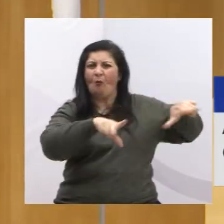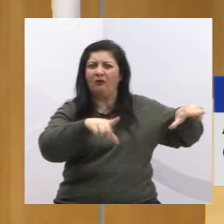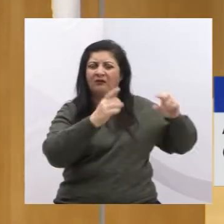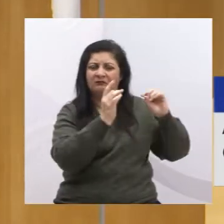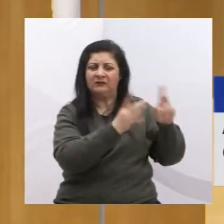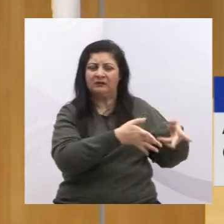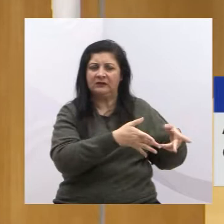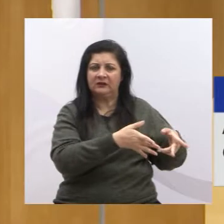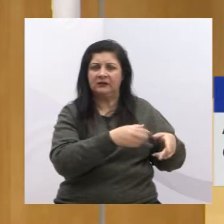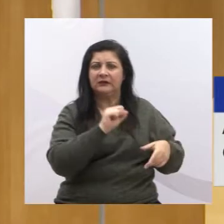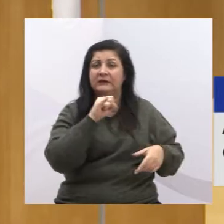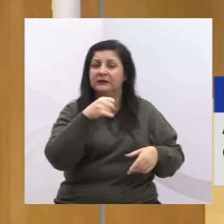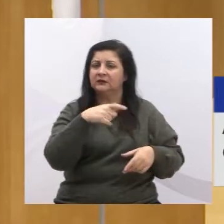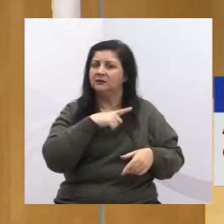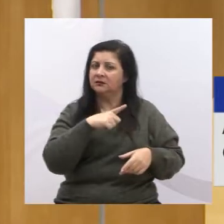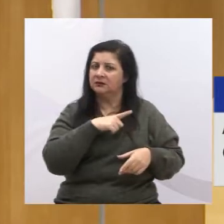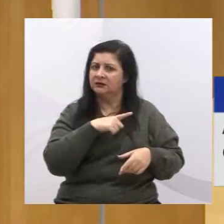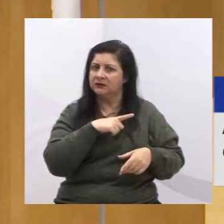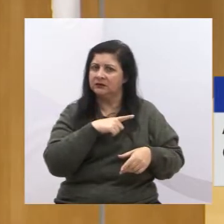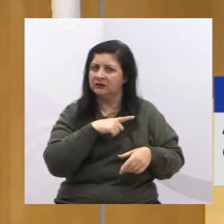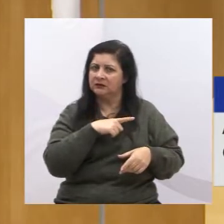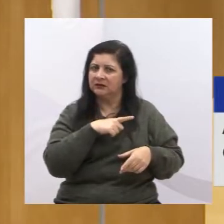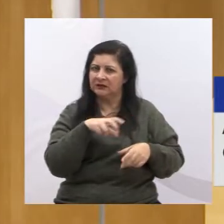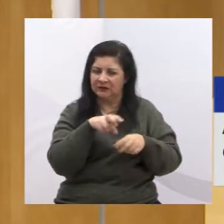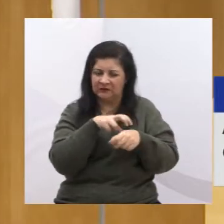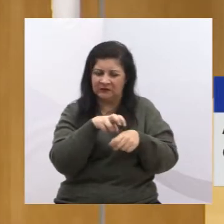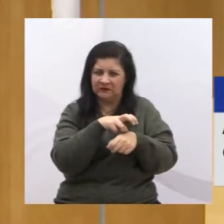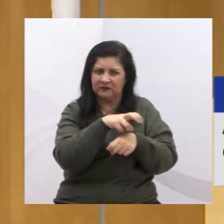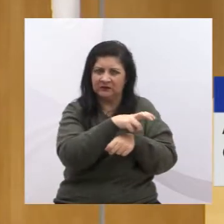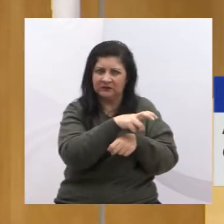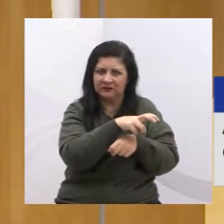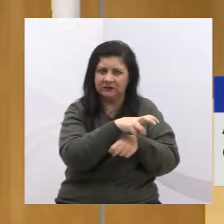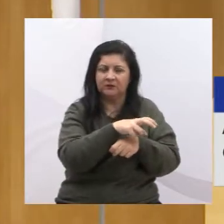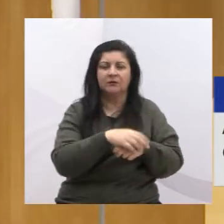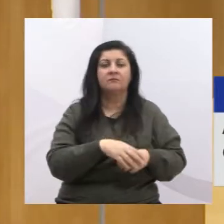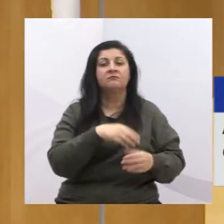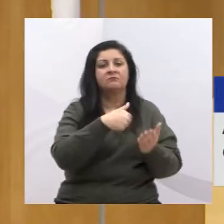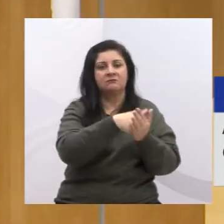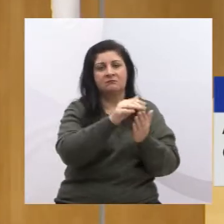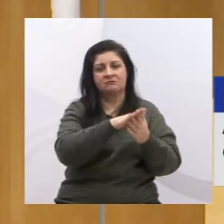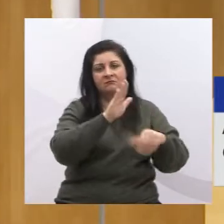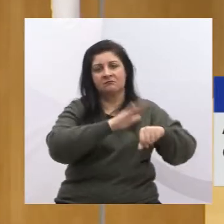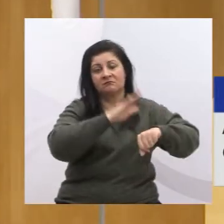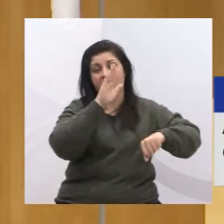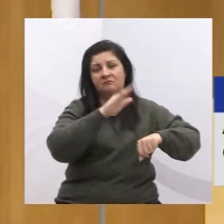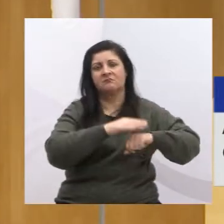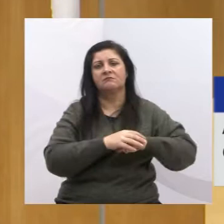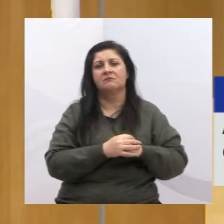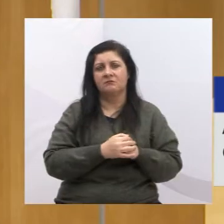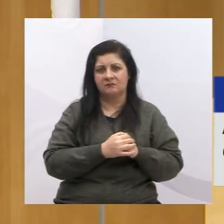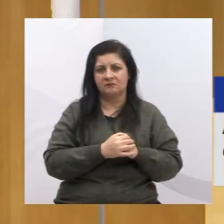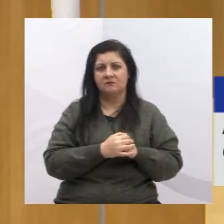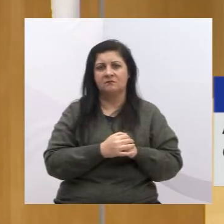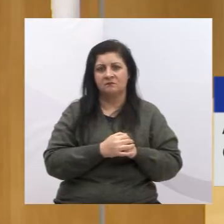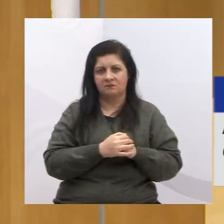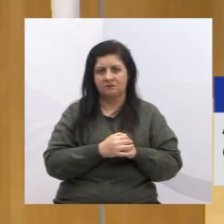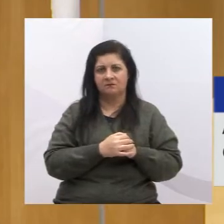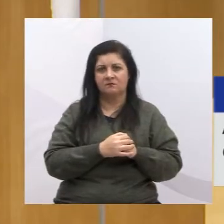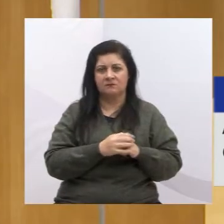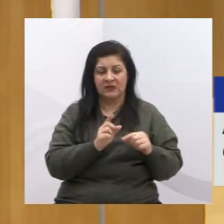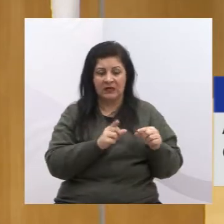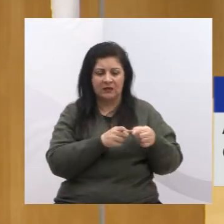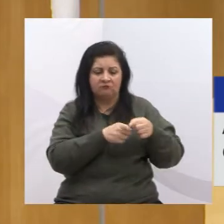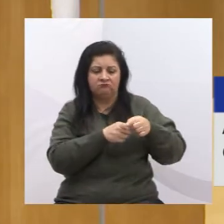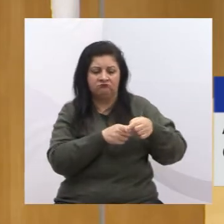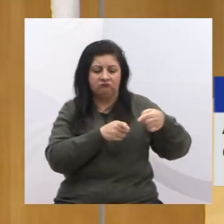foco de animal transmissor, animal peçonhento, essa multa ela será acrescida, Roninha, de meio VRM por metro